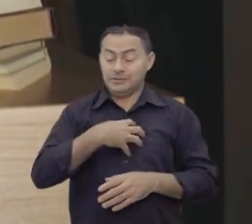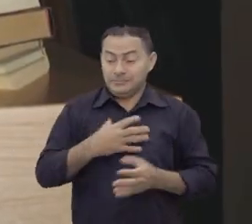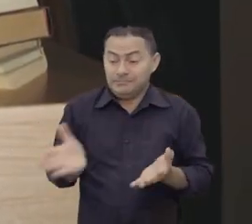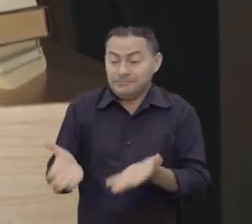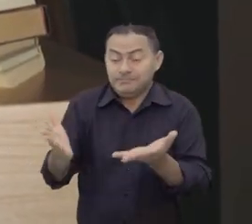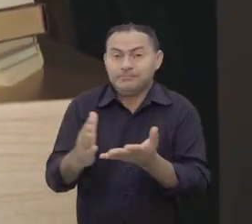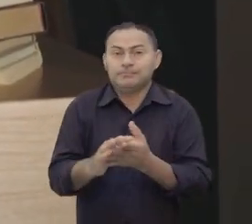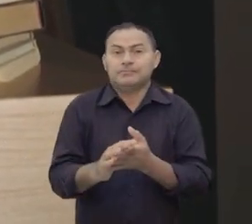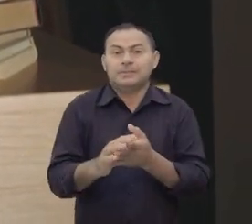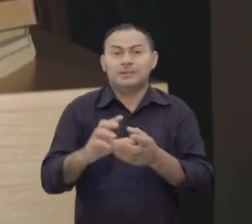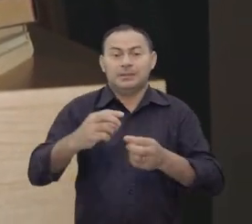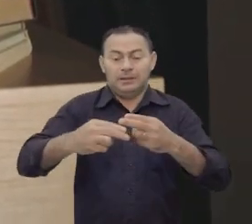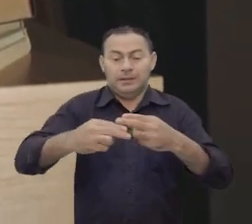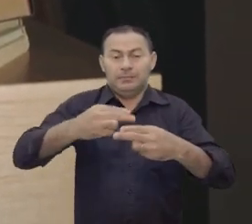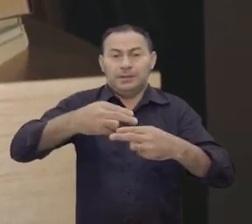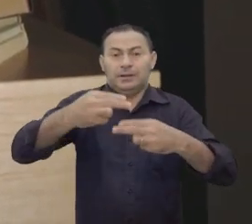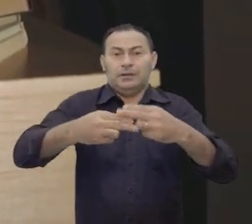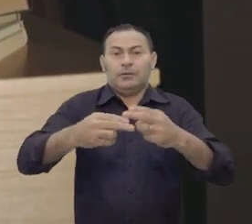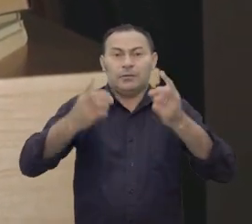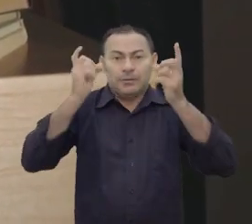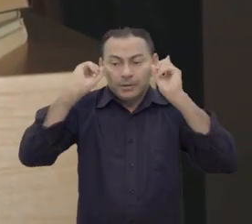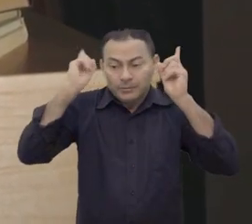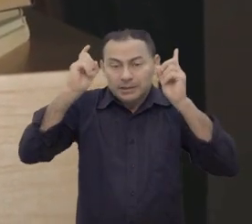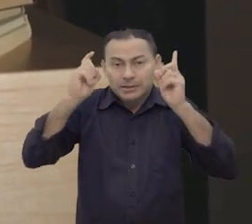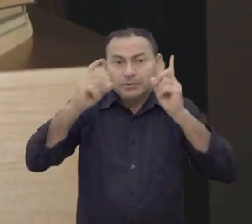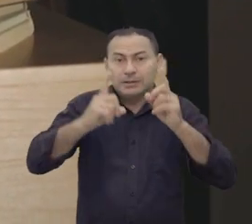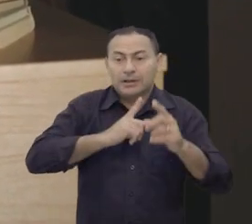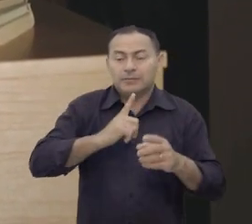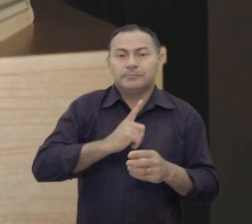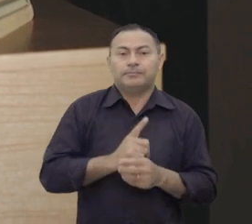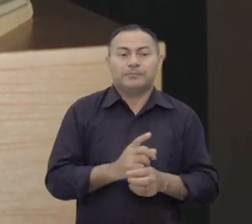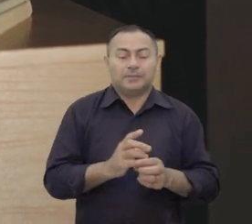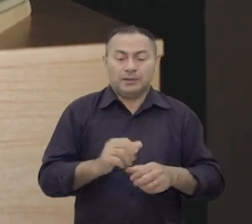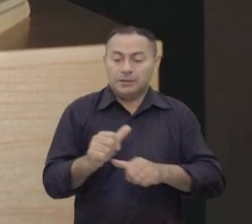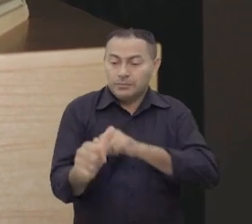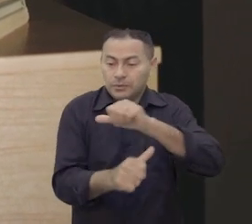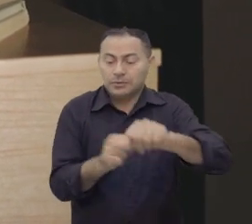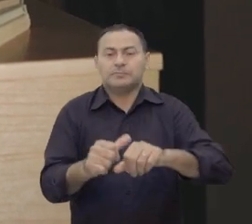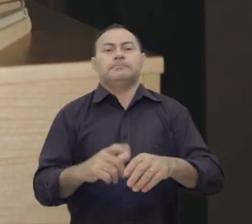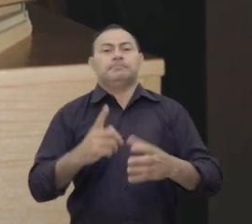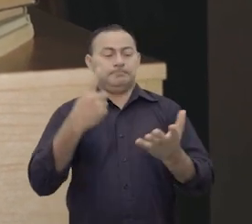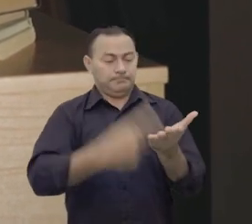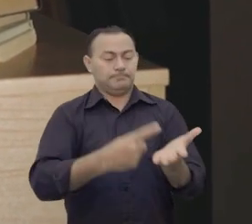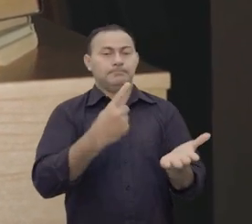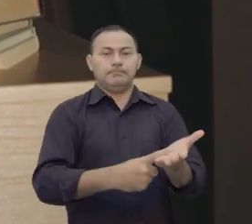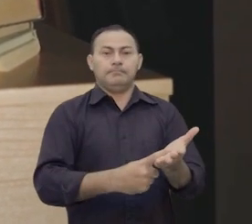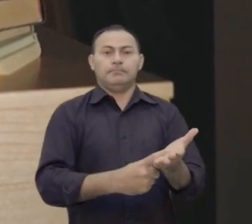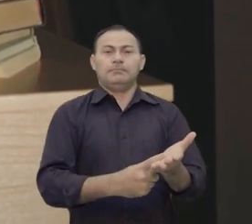incomodou Neemias com aquela preocupação com a obra dele e o moveu para